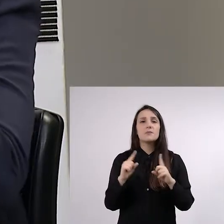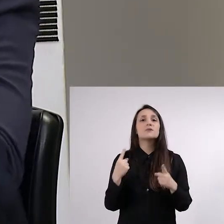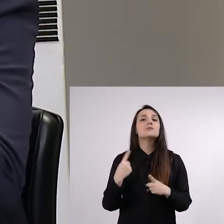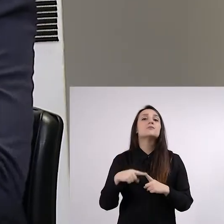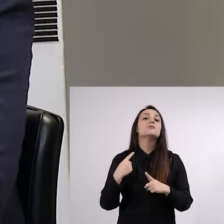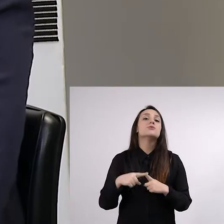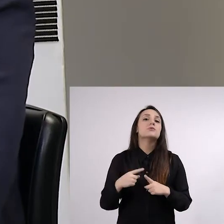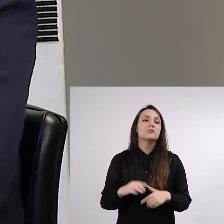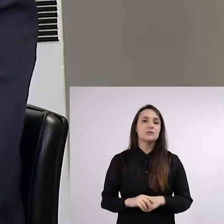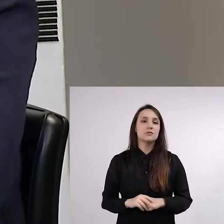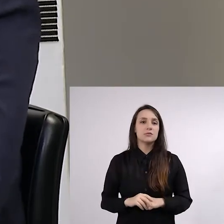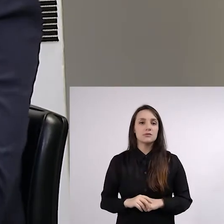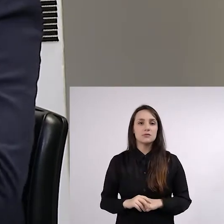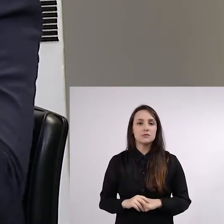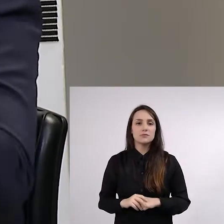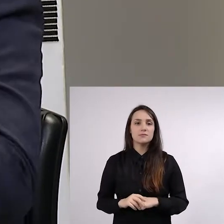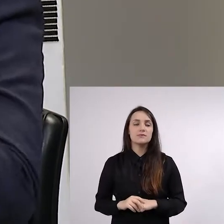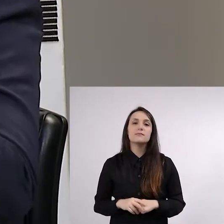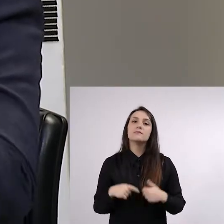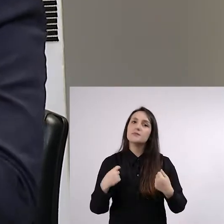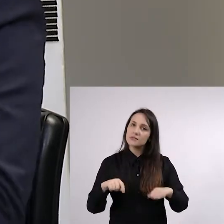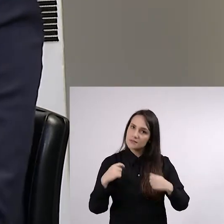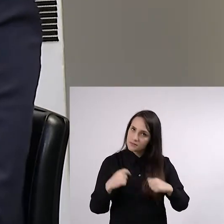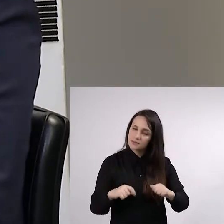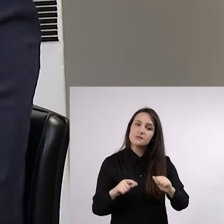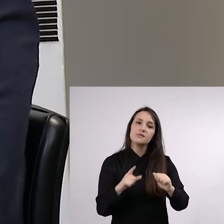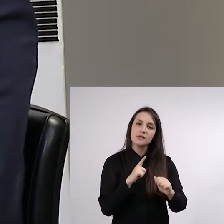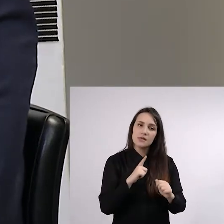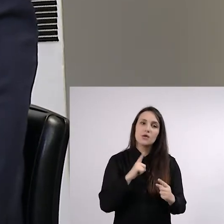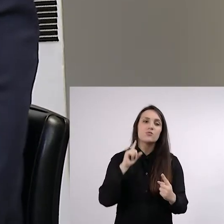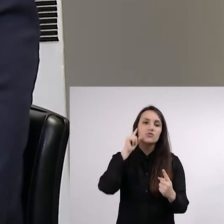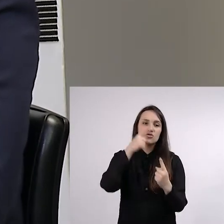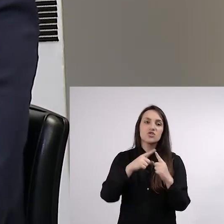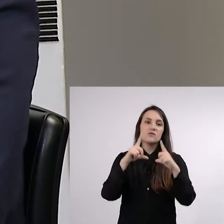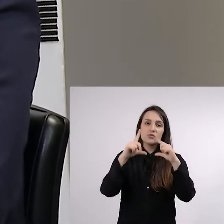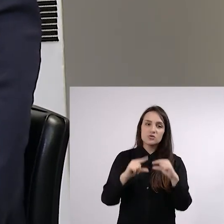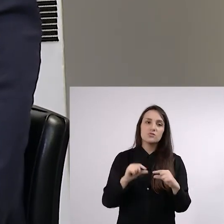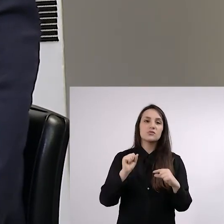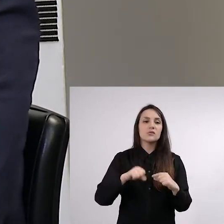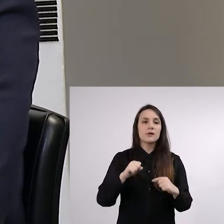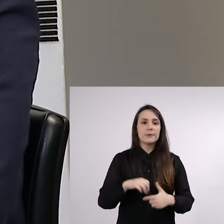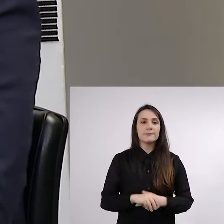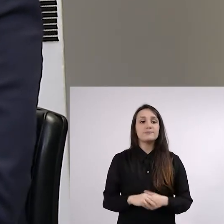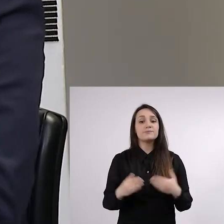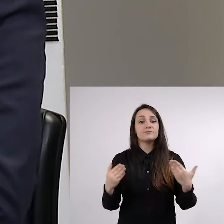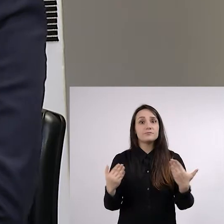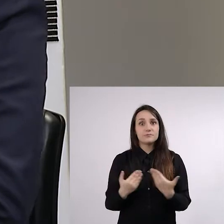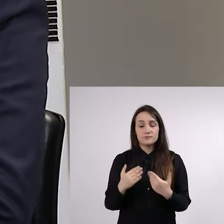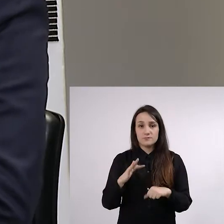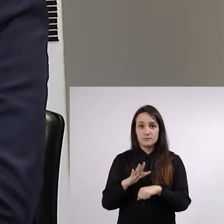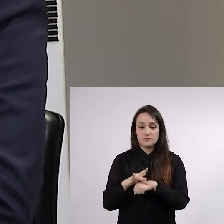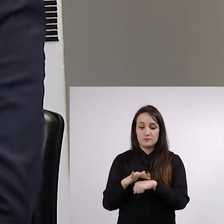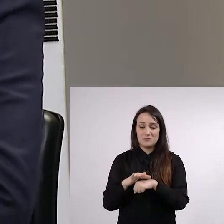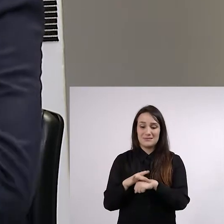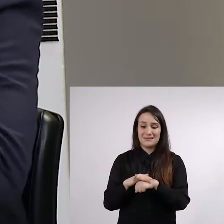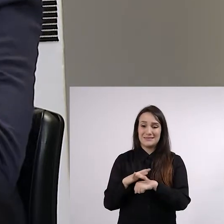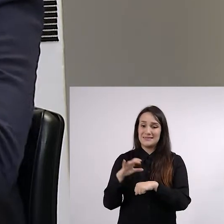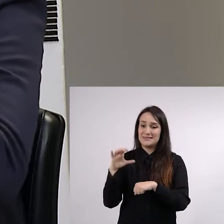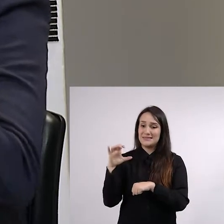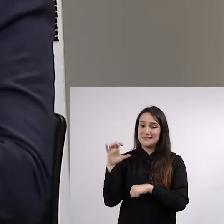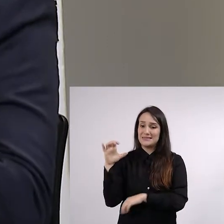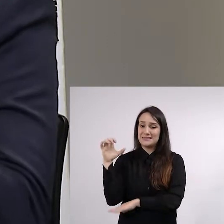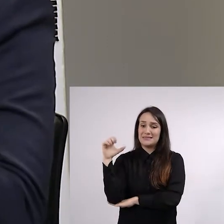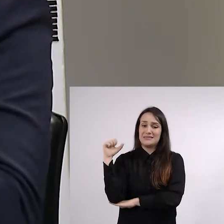fazer com que esse marco, essa pauta seja estabelecida. Com a pandemia,